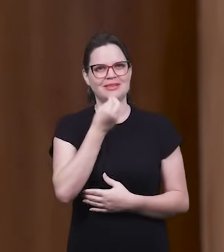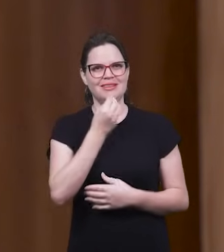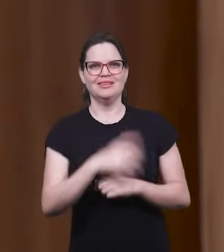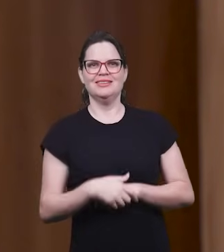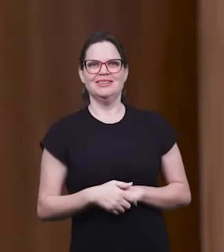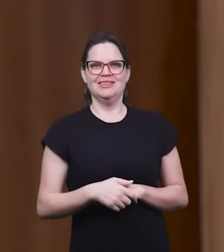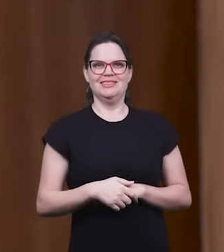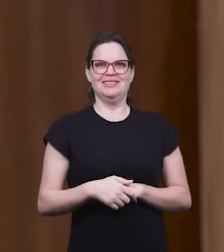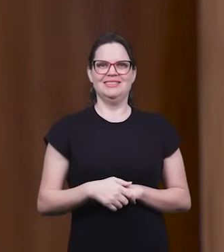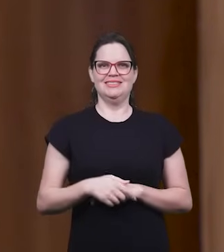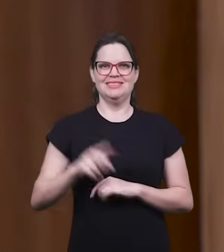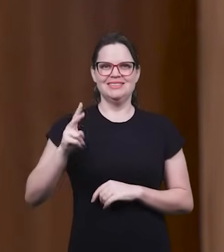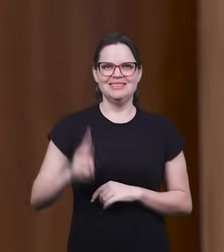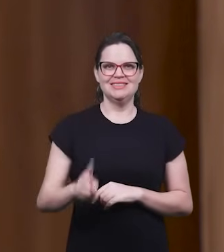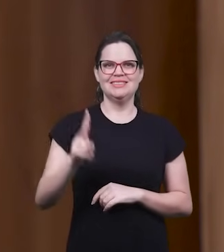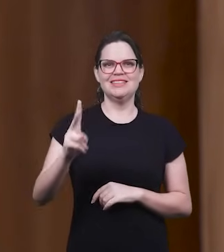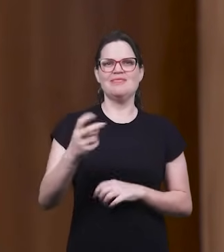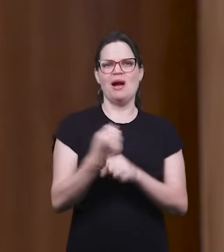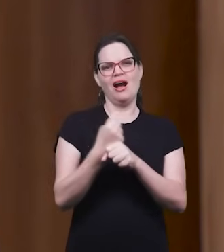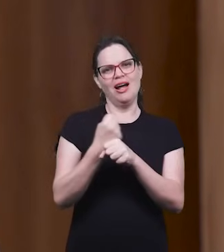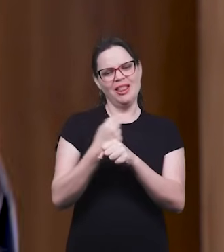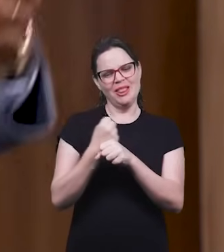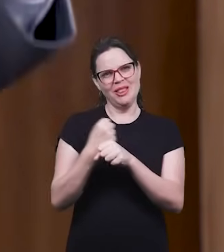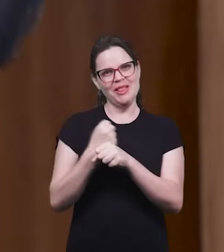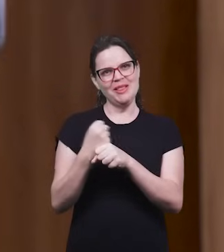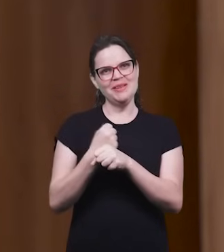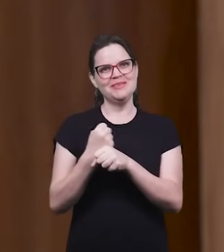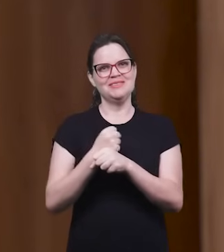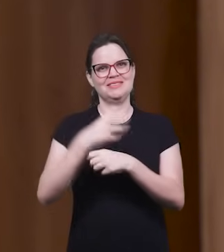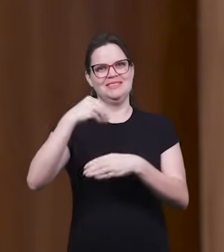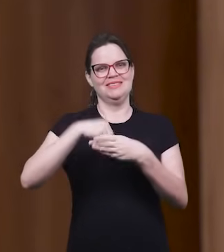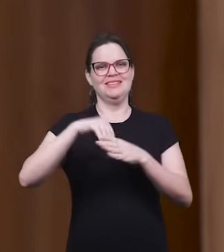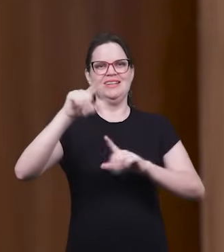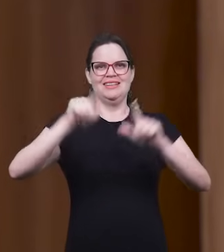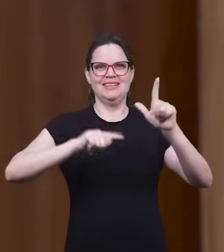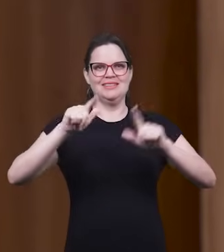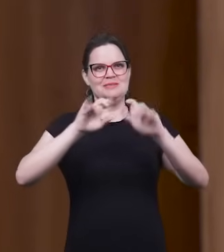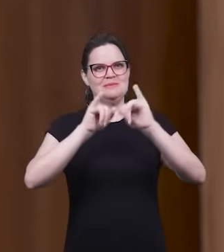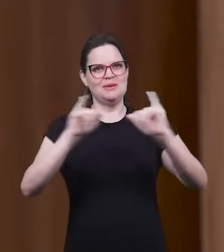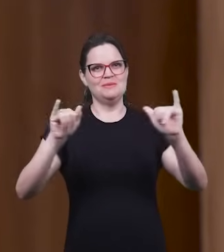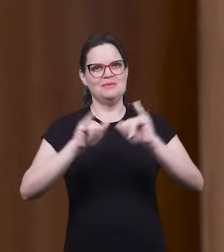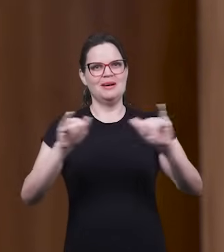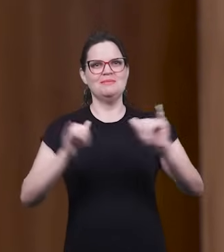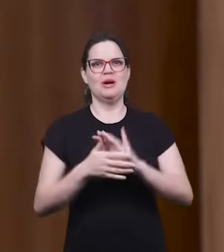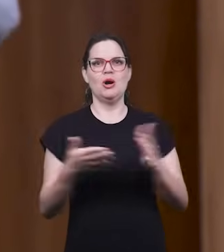de tanto... Depois de tantos anos na televisão falando... Não é?